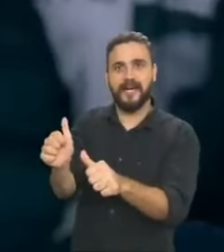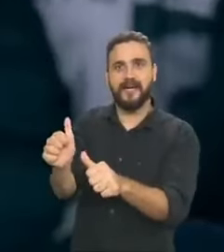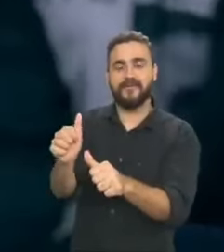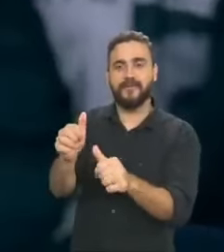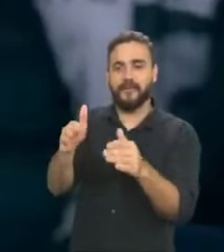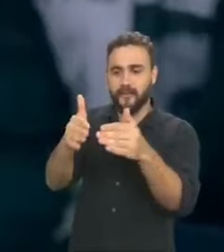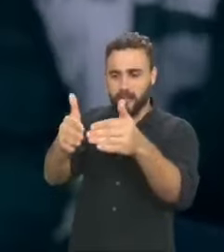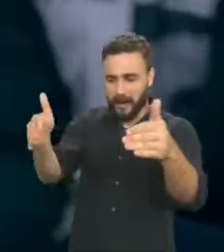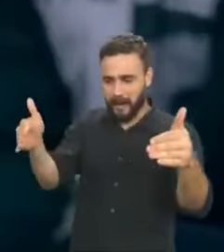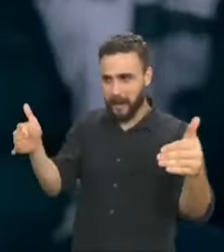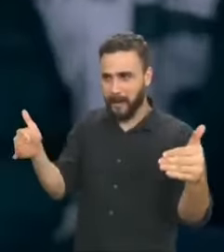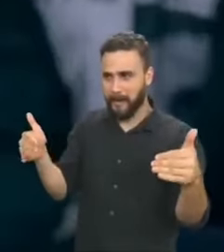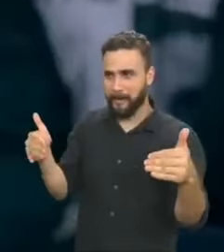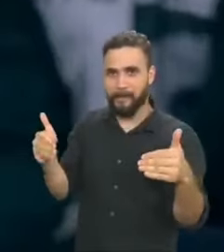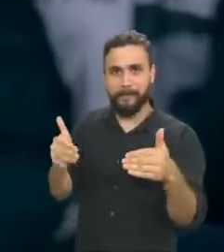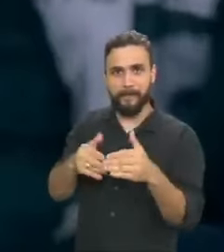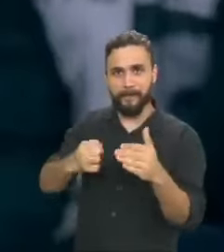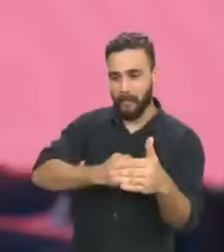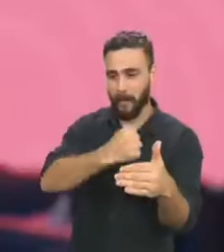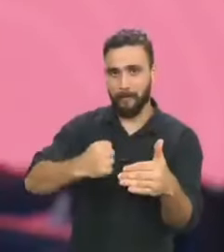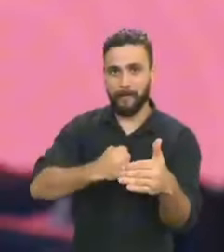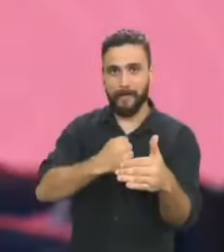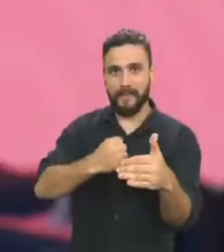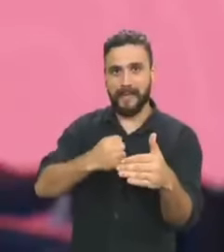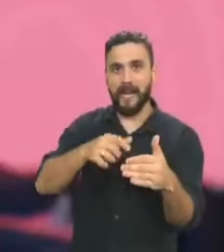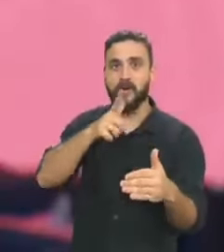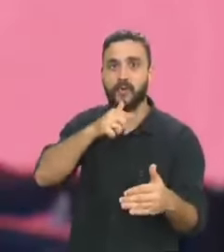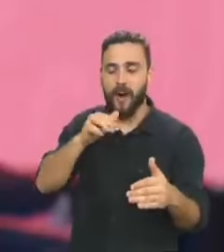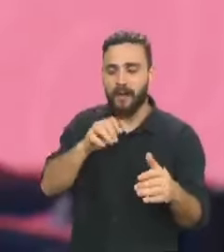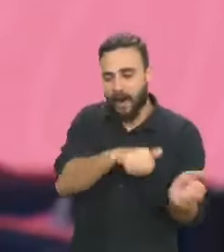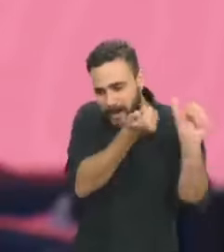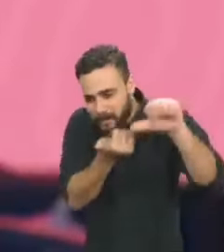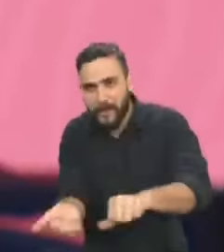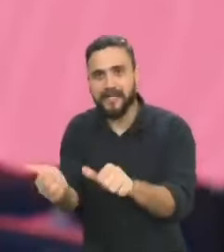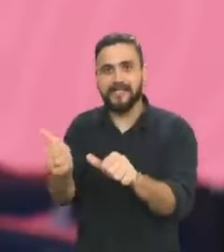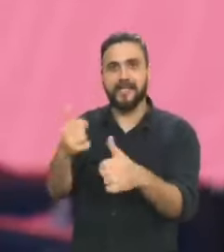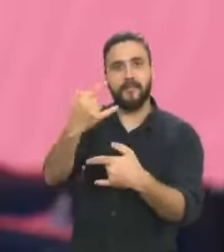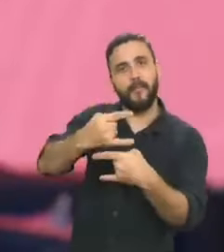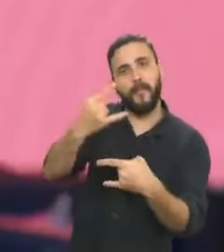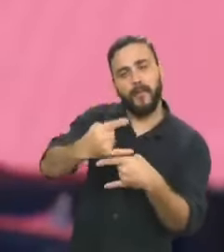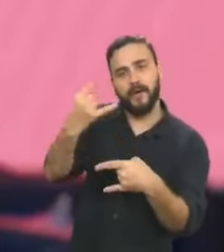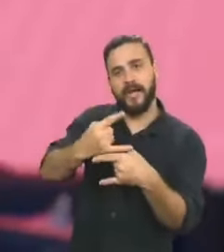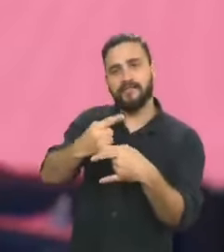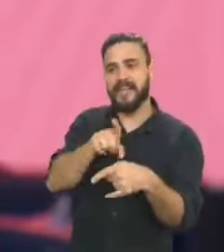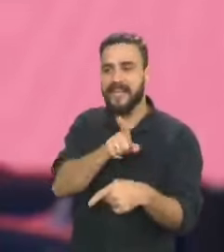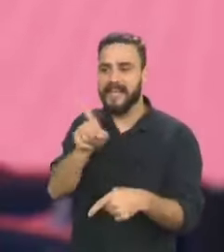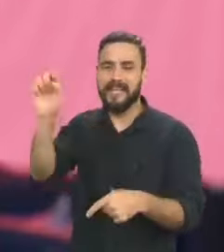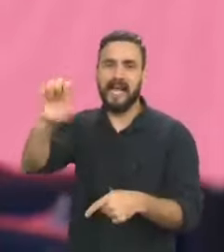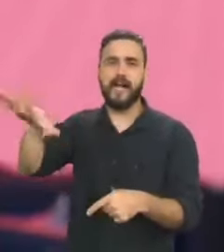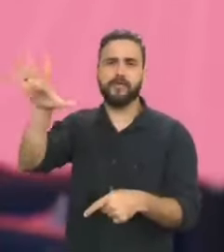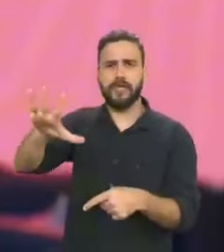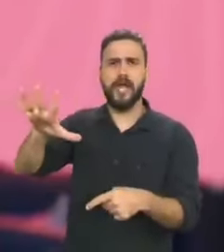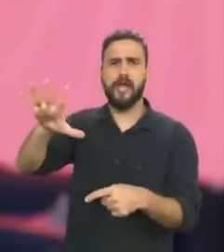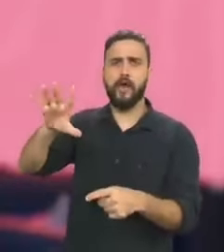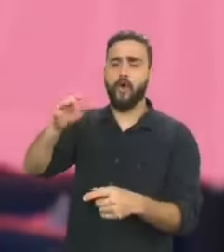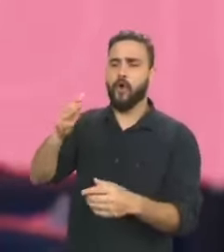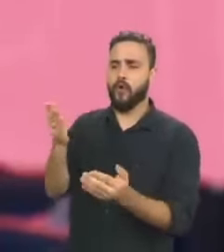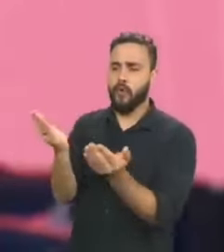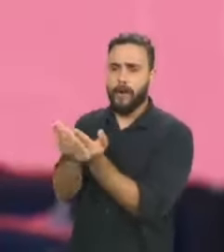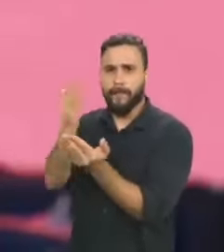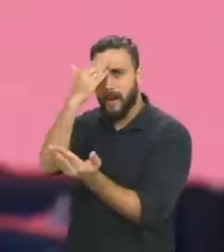De fazer macarrão, primeiro batismo. E é interessante que dizem que ali foi um dos lugares que mais perseguiu ali os cristãos, né, naquela